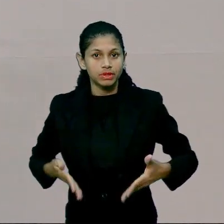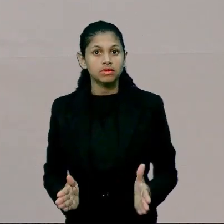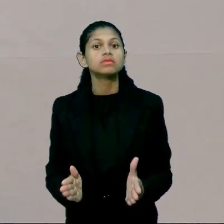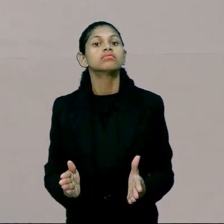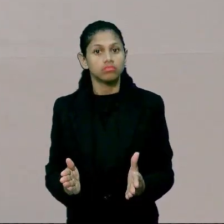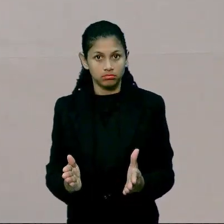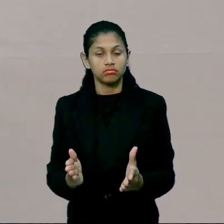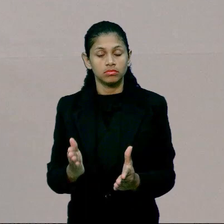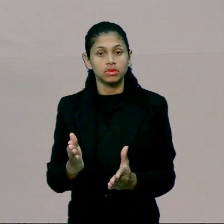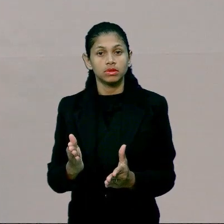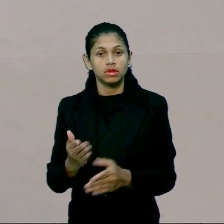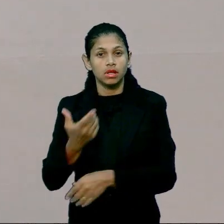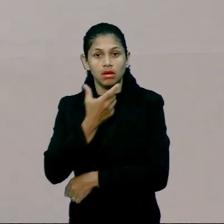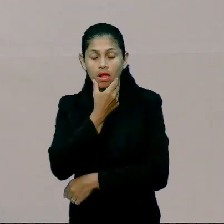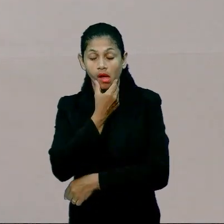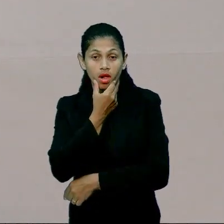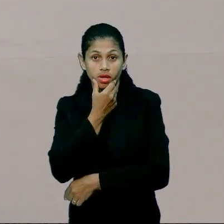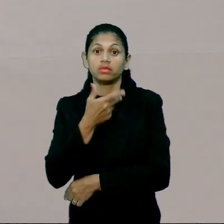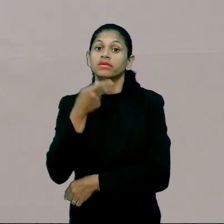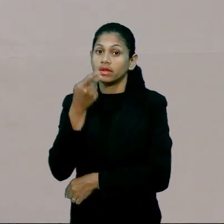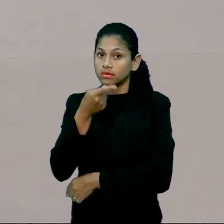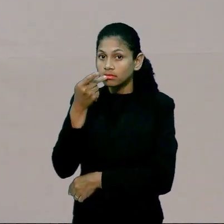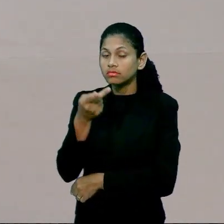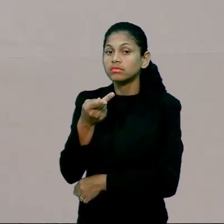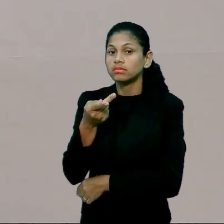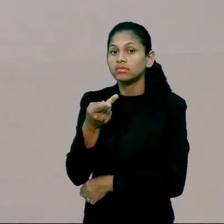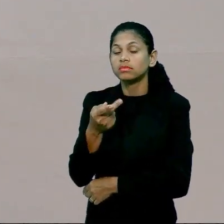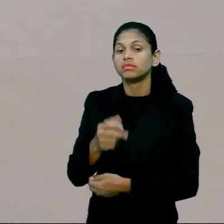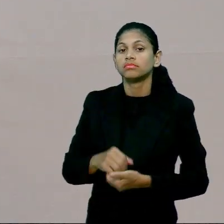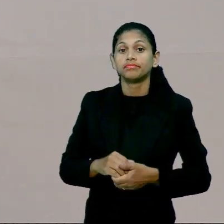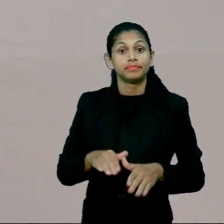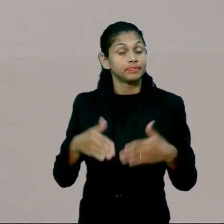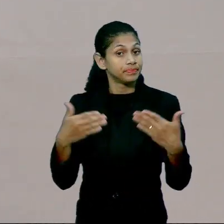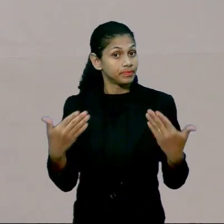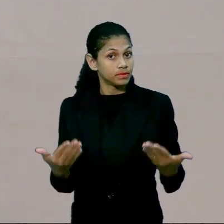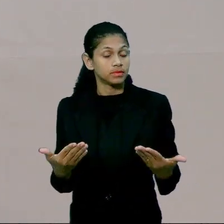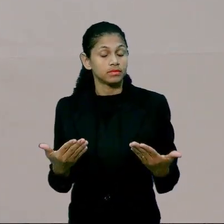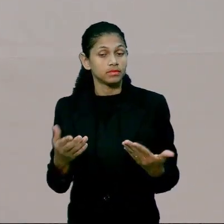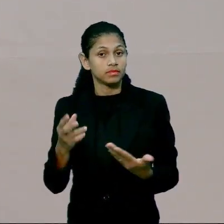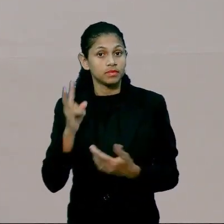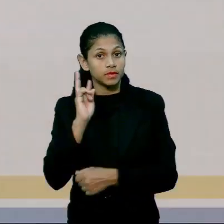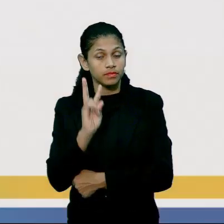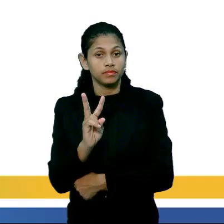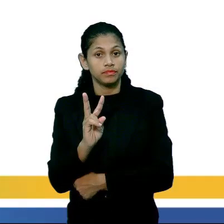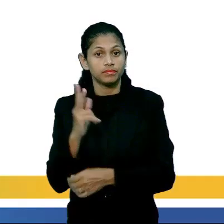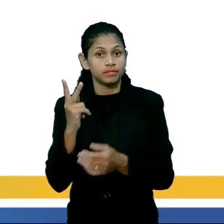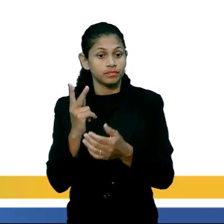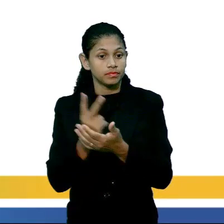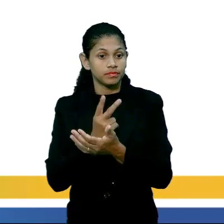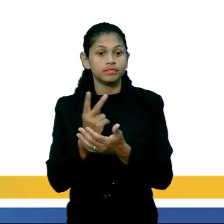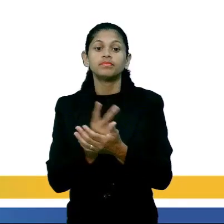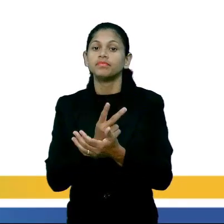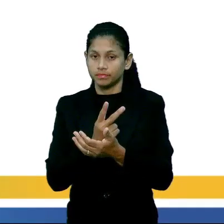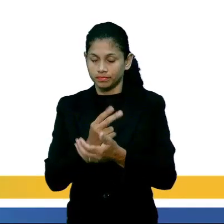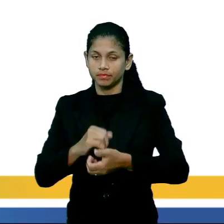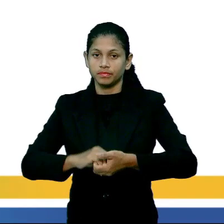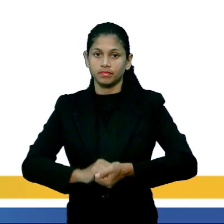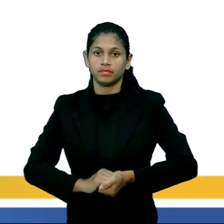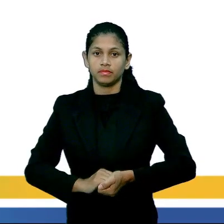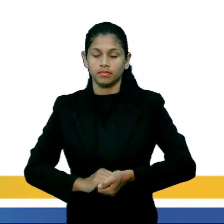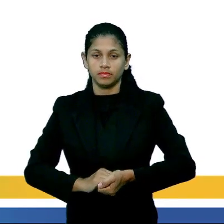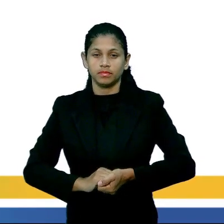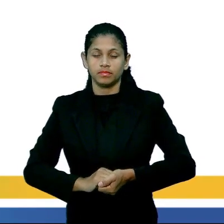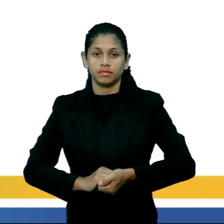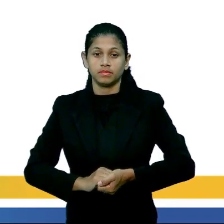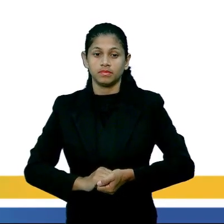com a língua inglesa, falando a língua inglesa, ok? Então, você vê aí que a letra D não seria a nossa